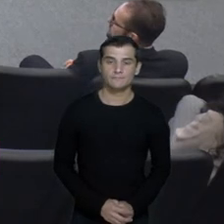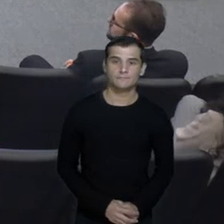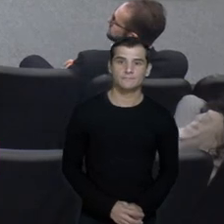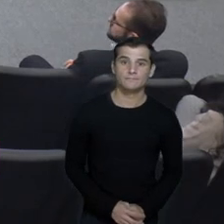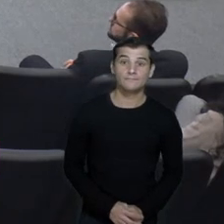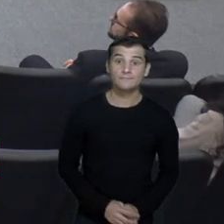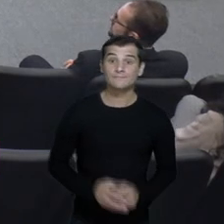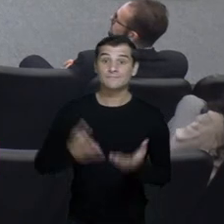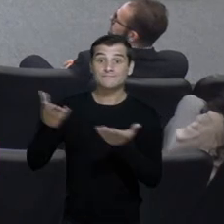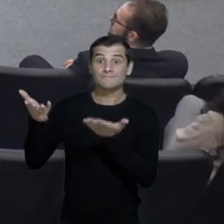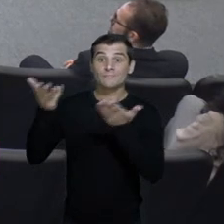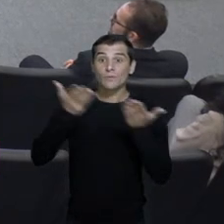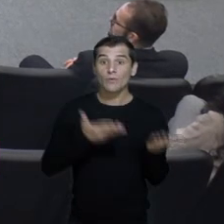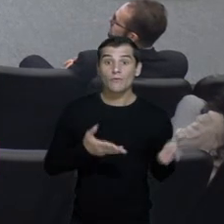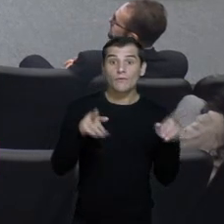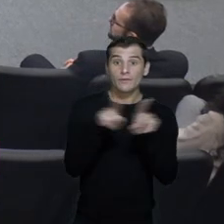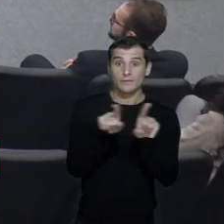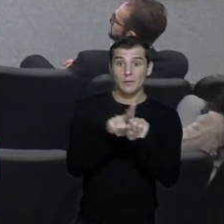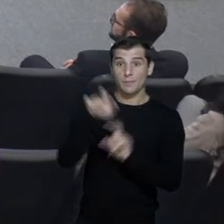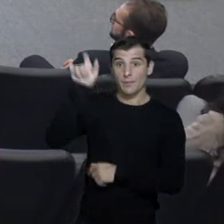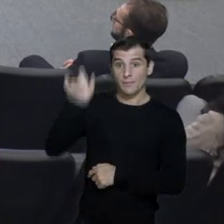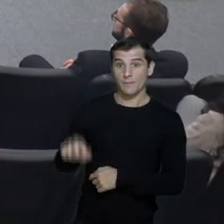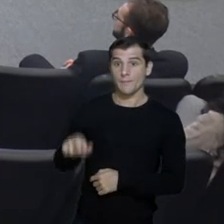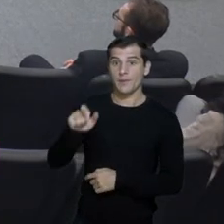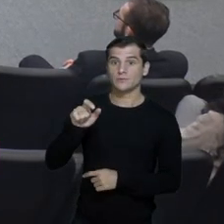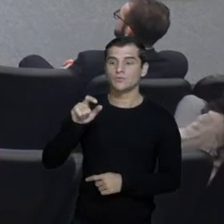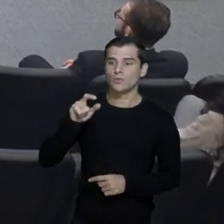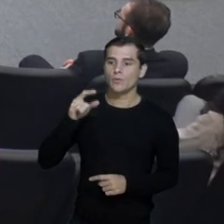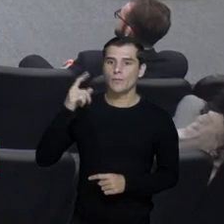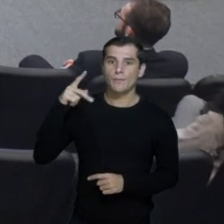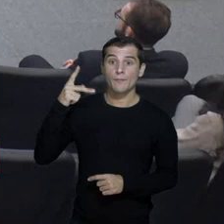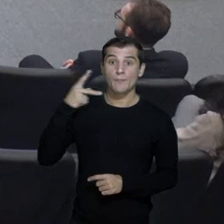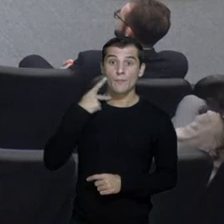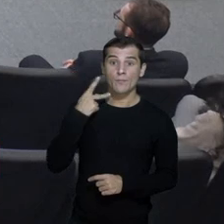convidamos também o senhor promotor Afonso Guizo